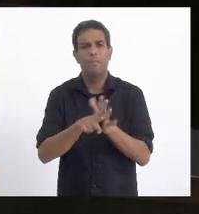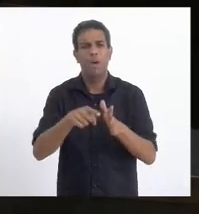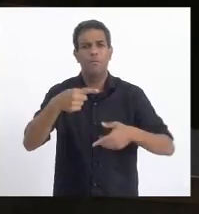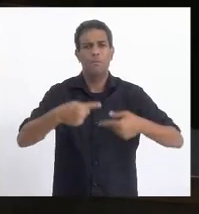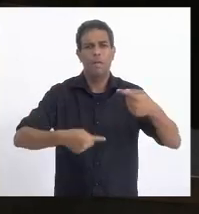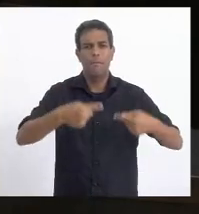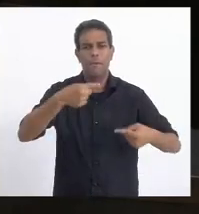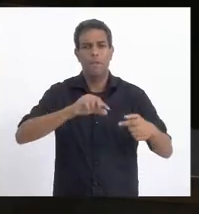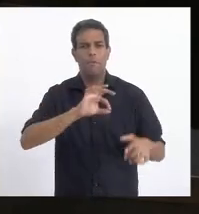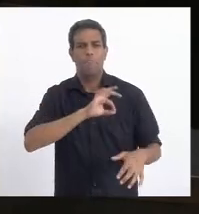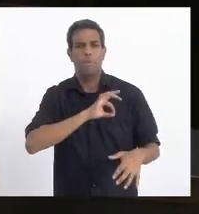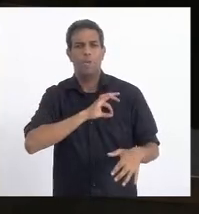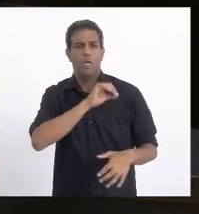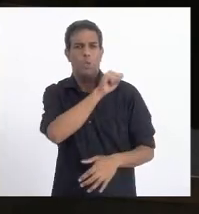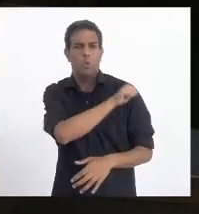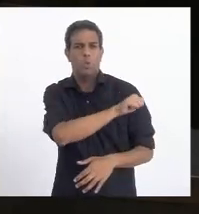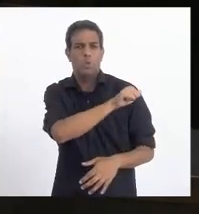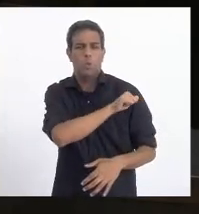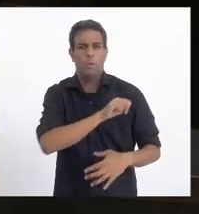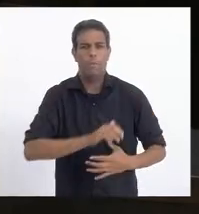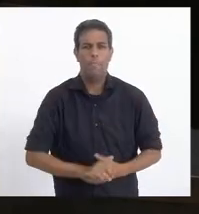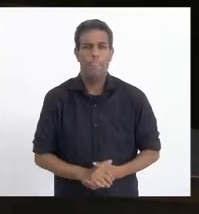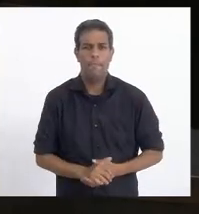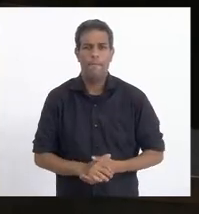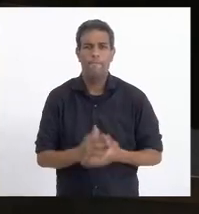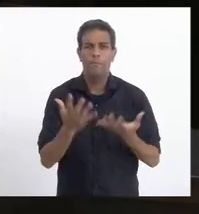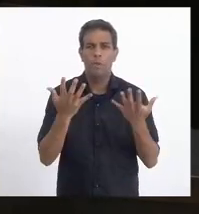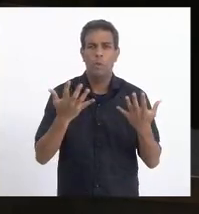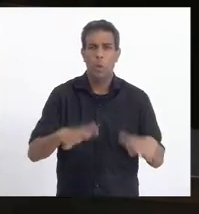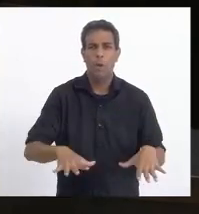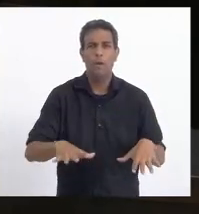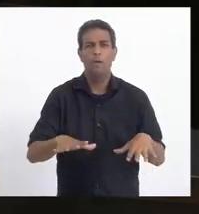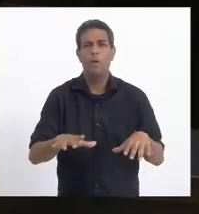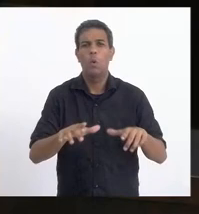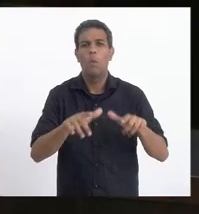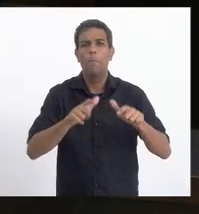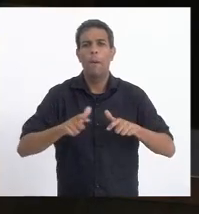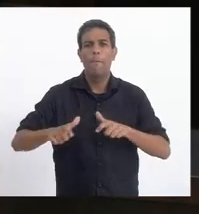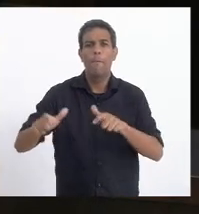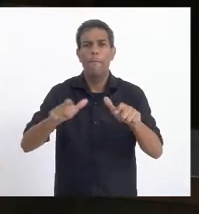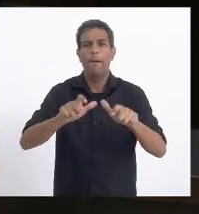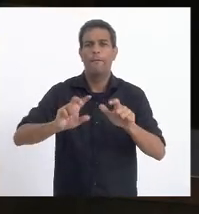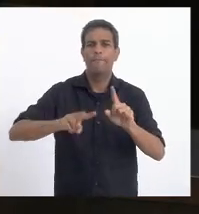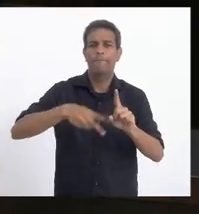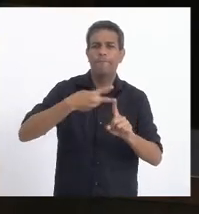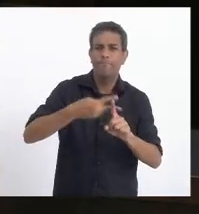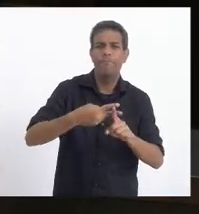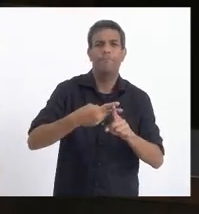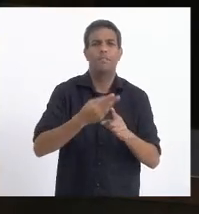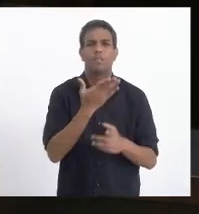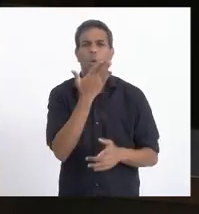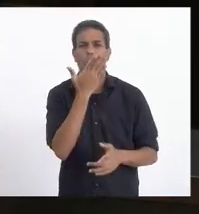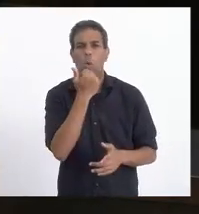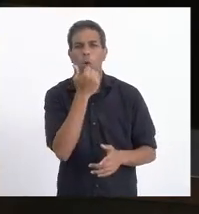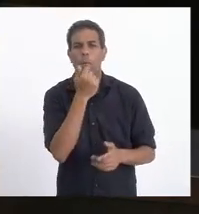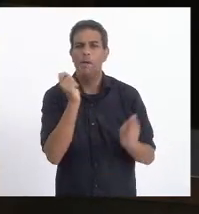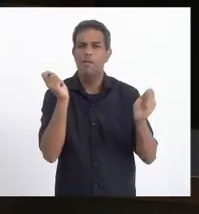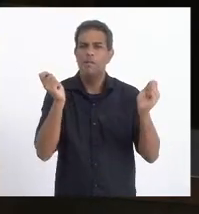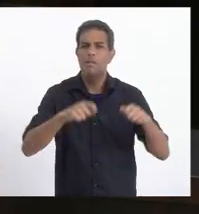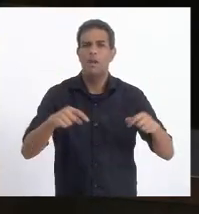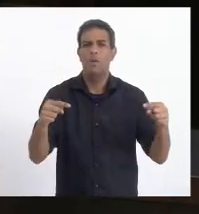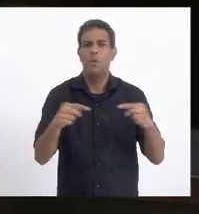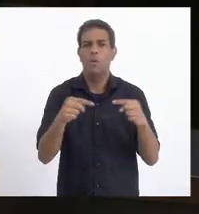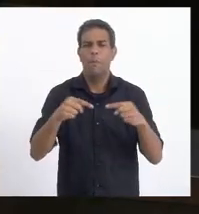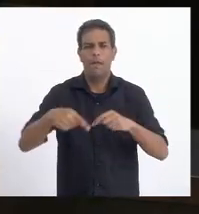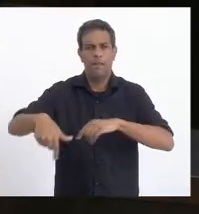debatido por policial militar o policial militar que não quer comer no é uma uma uma gratificação de alimentação razoável